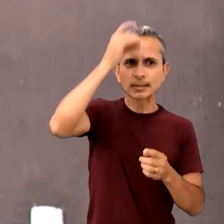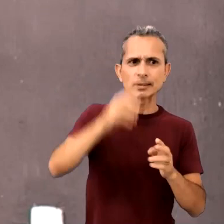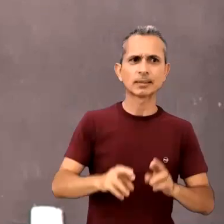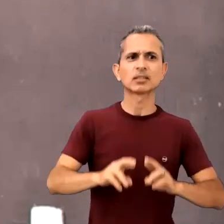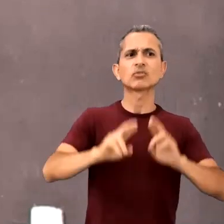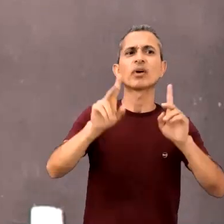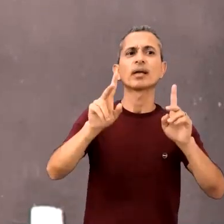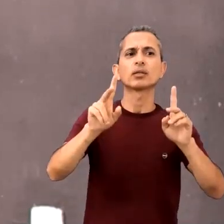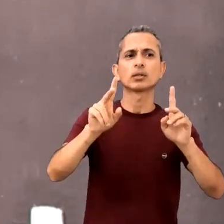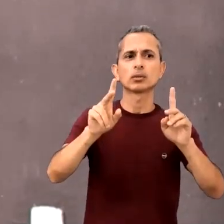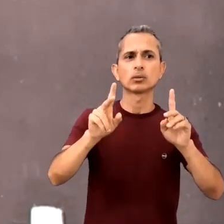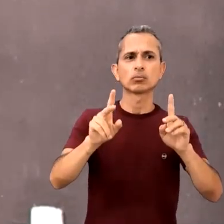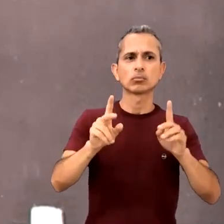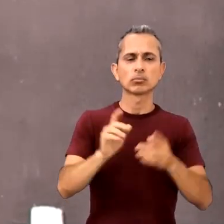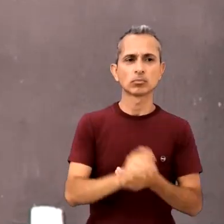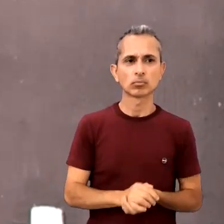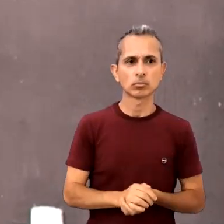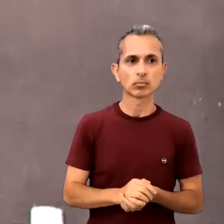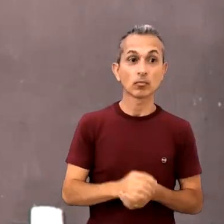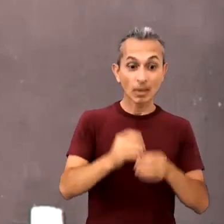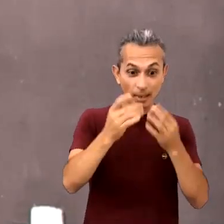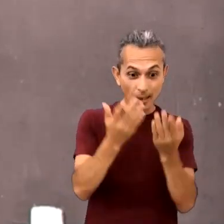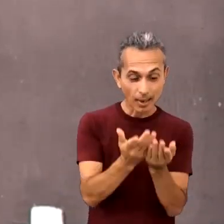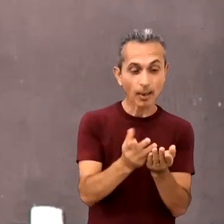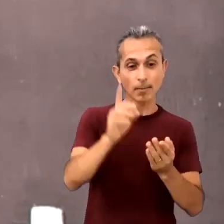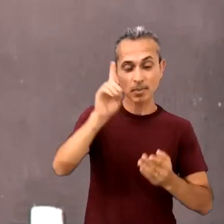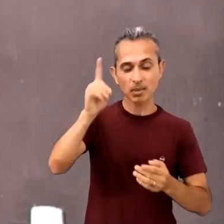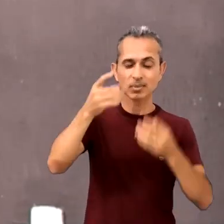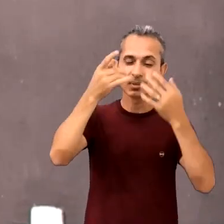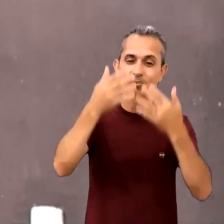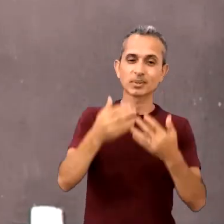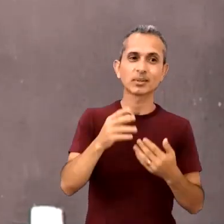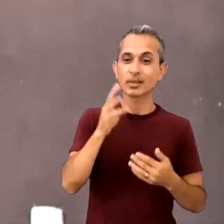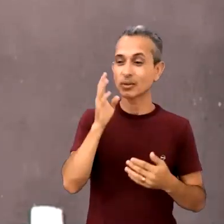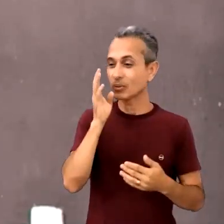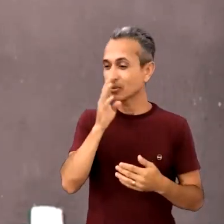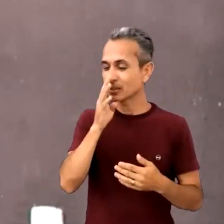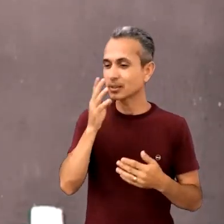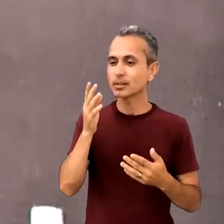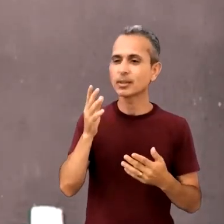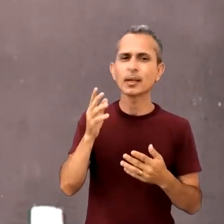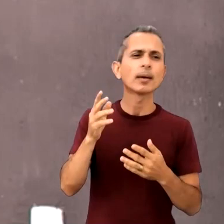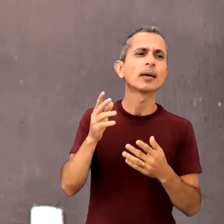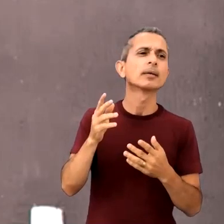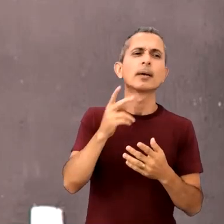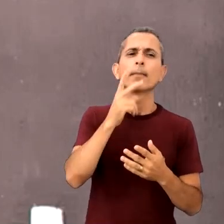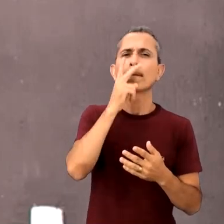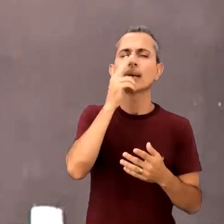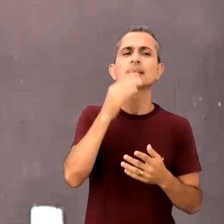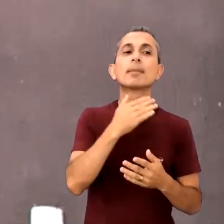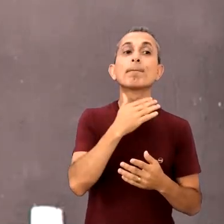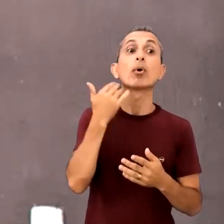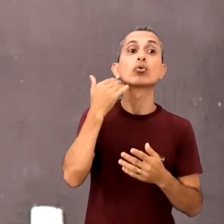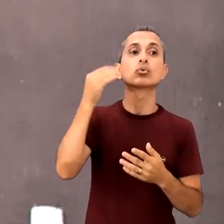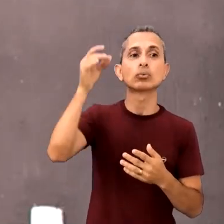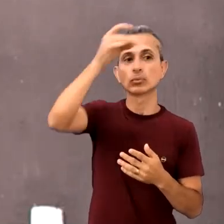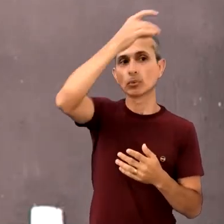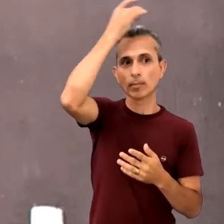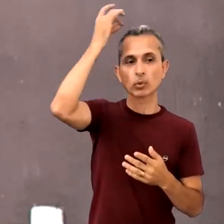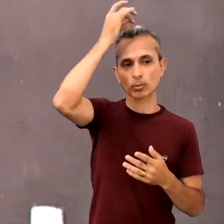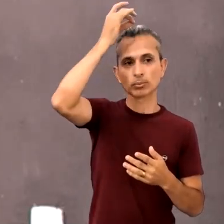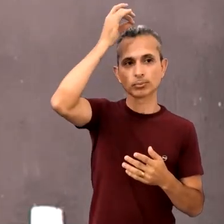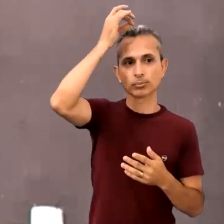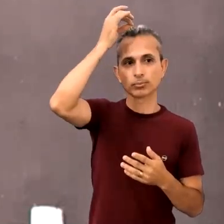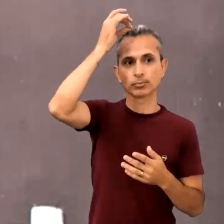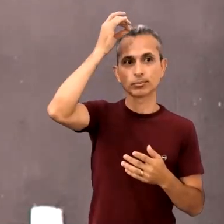diz que o incrédulo está morto espiritualmente. Ele está incapaz de pensar biblicamente, mesmo